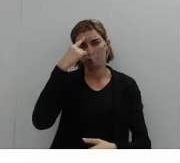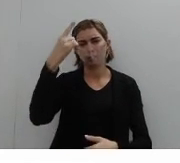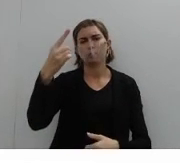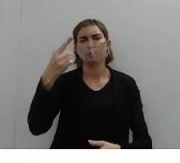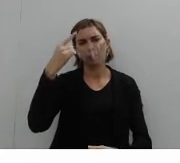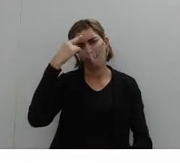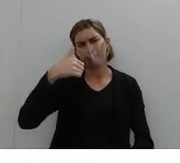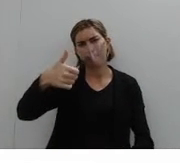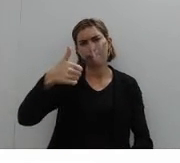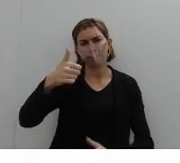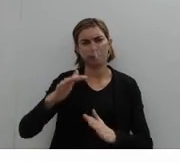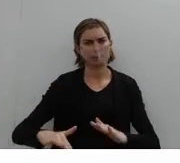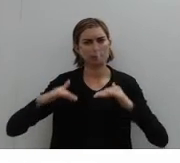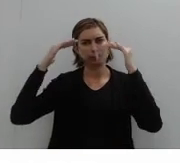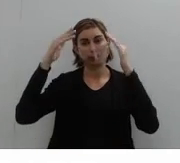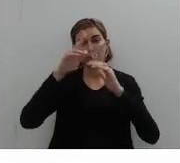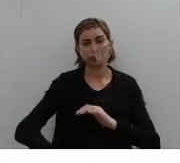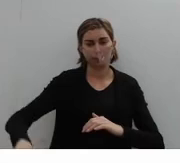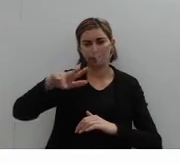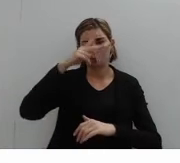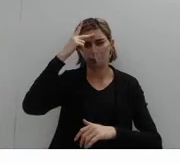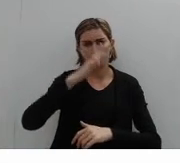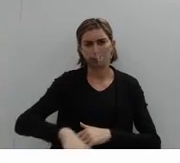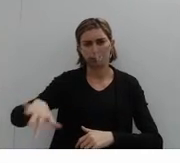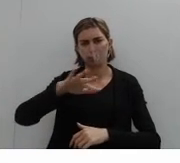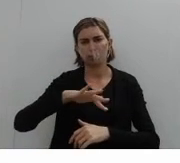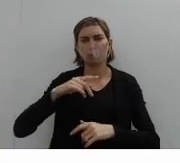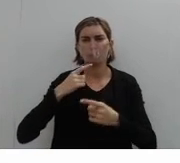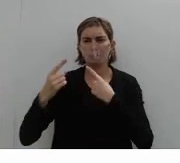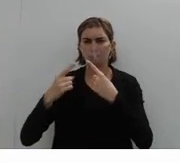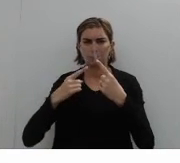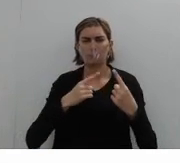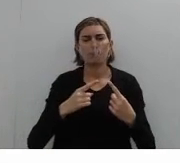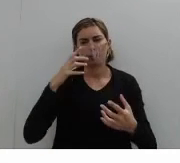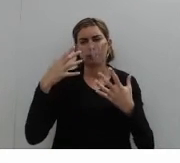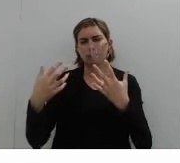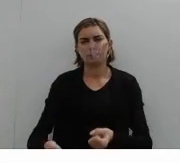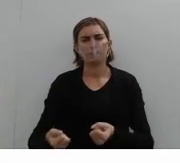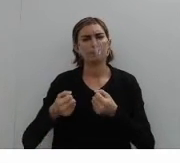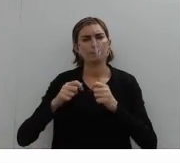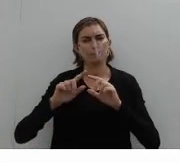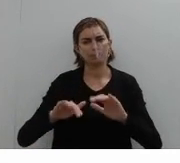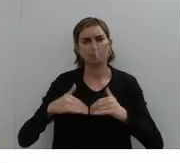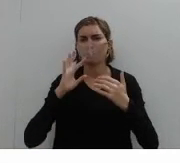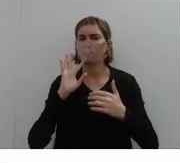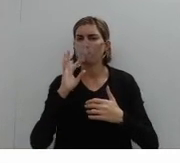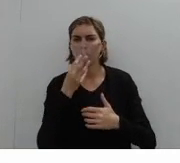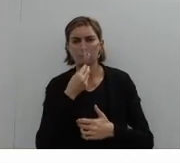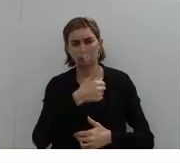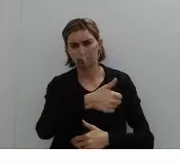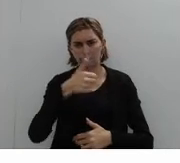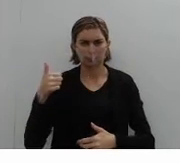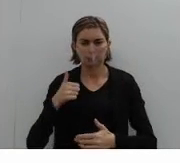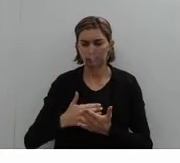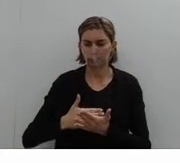bem supremo. As pessoas deveriam, através da dialética, ascender até o conhecimento do bem e,